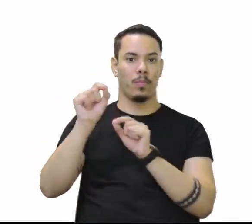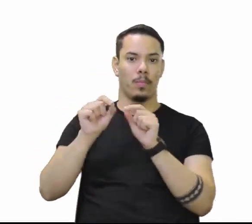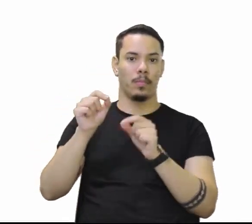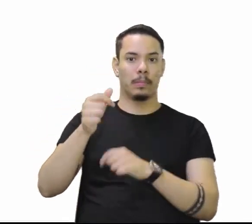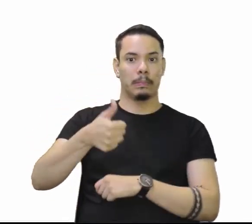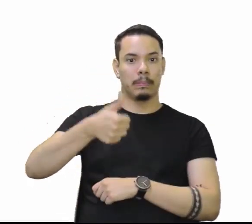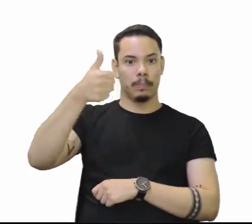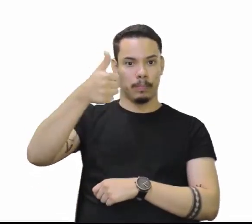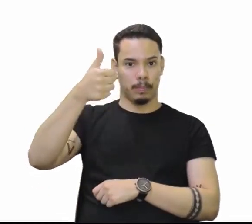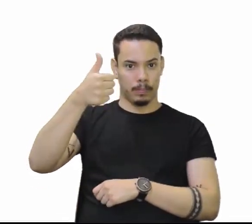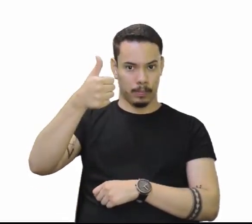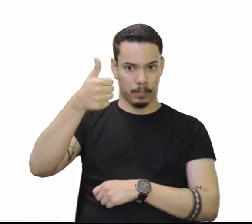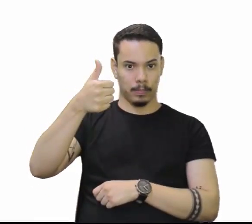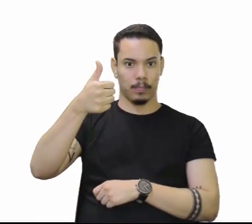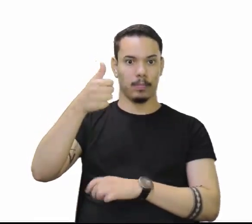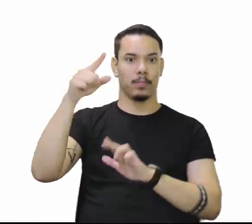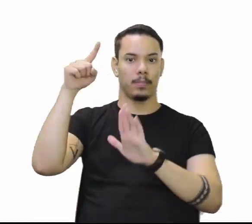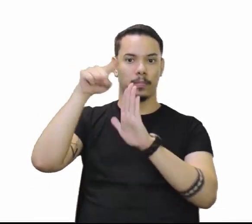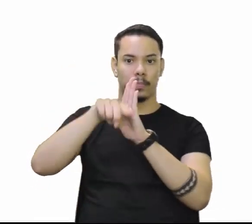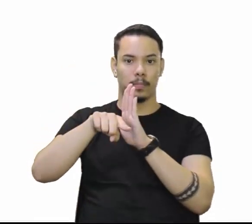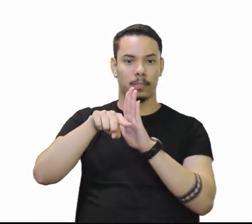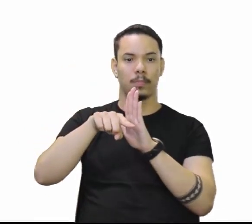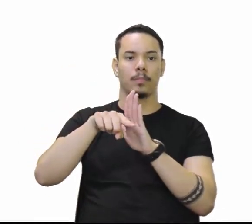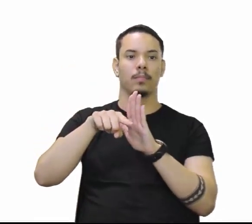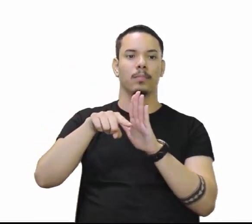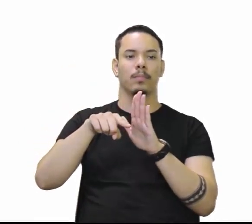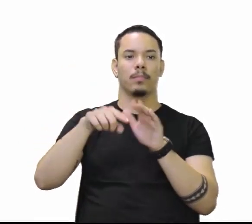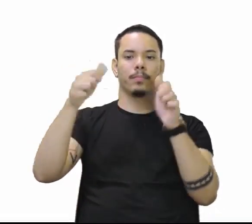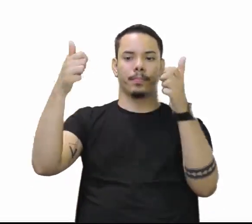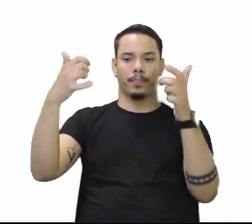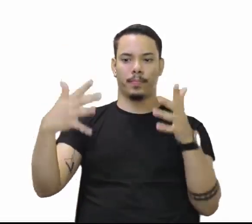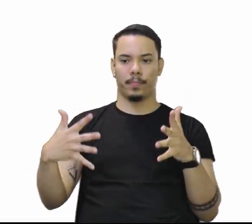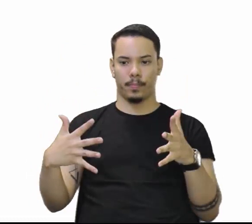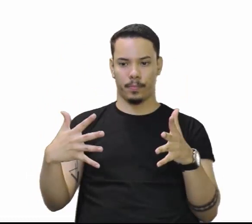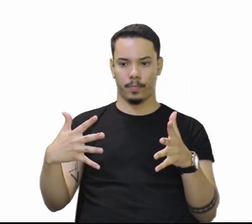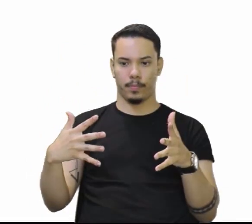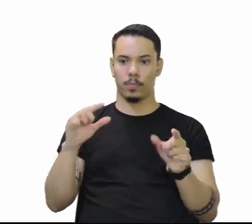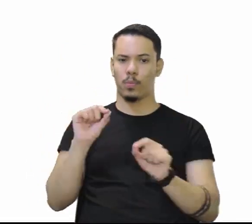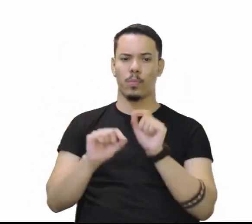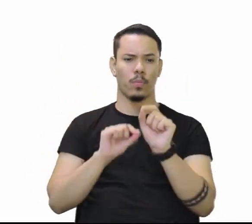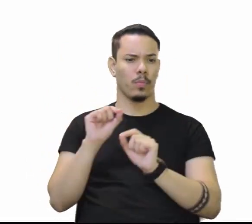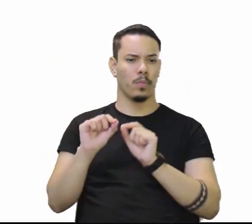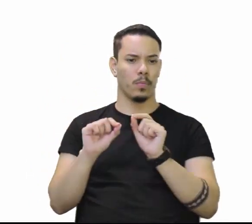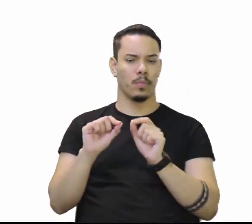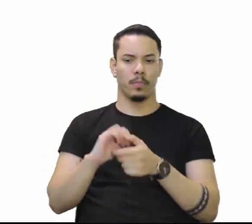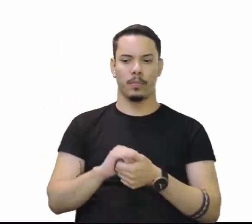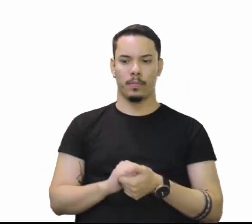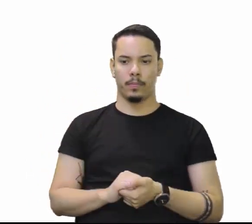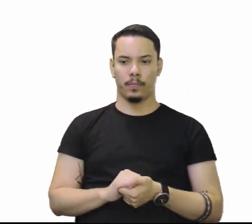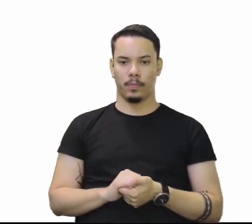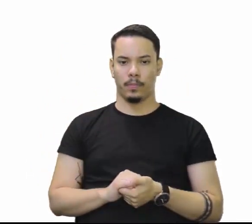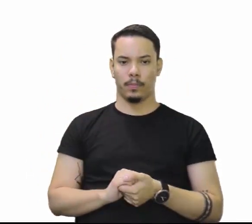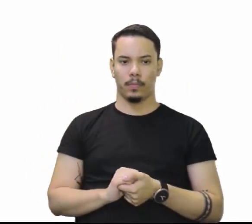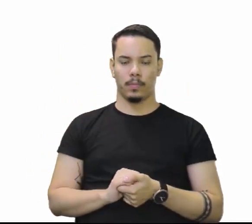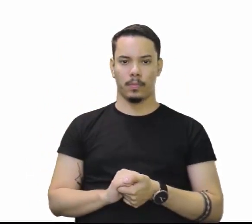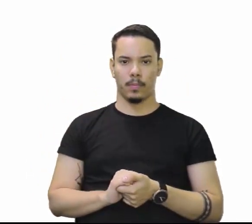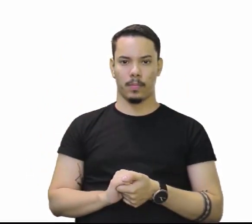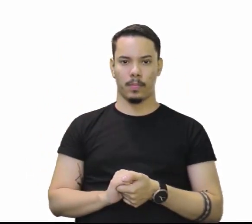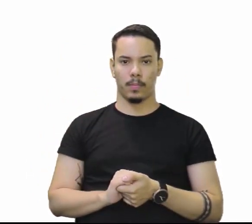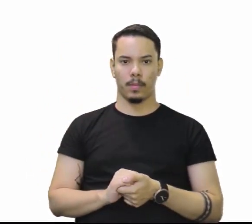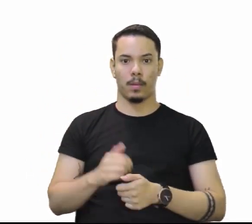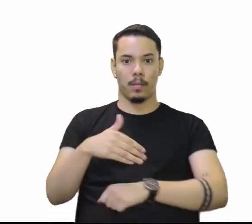A primeira atividade, ela trabalha o seguinte: A